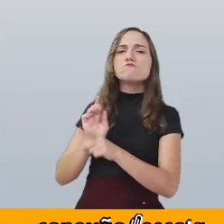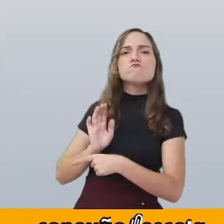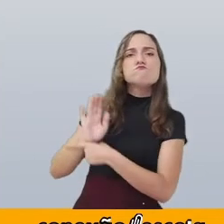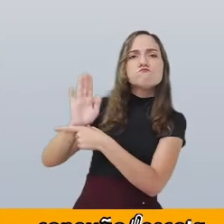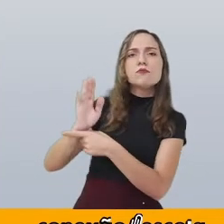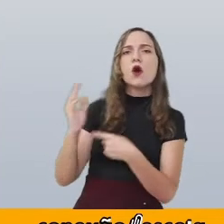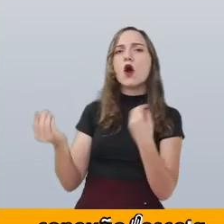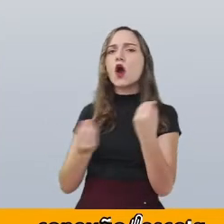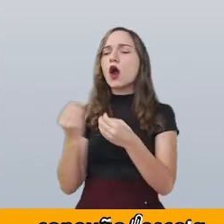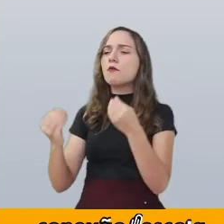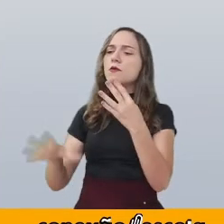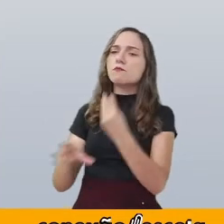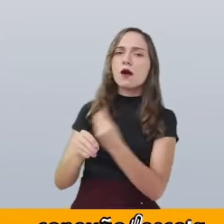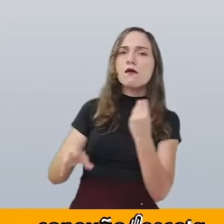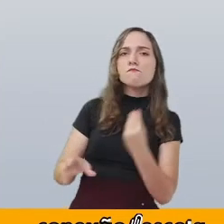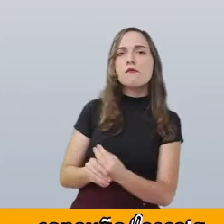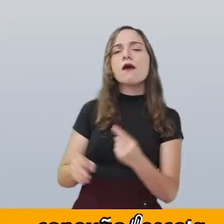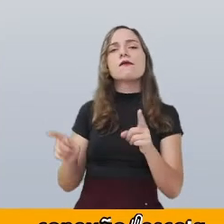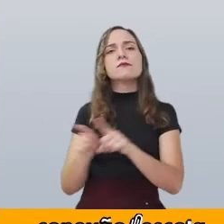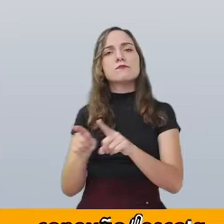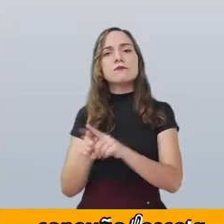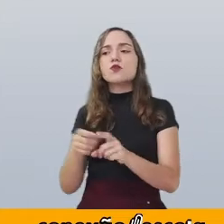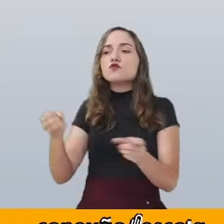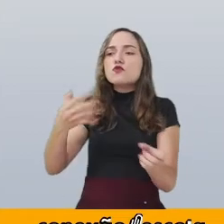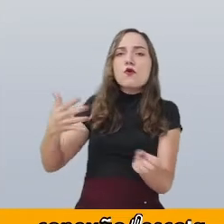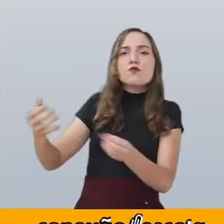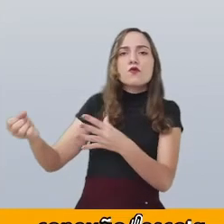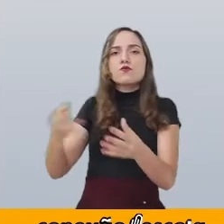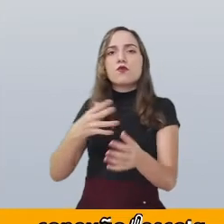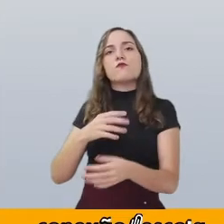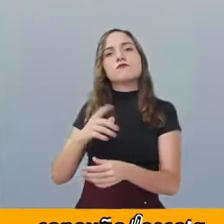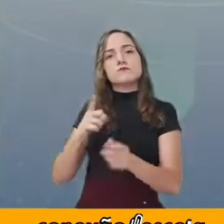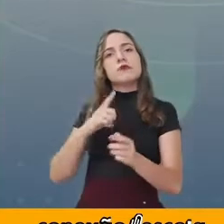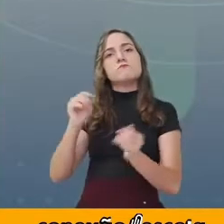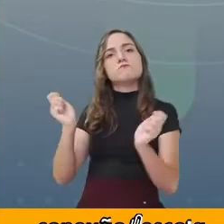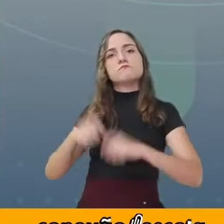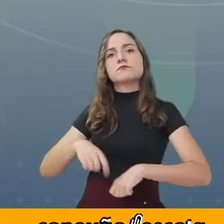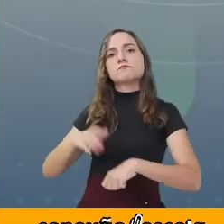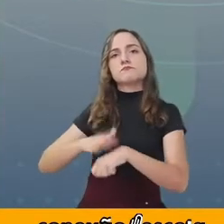com a criação das matérias jornalísticas.